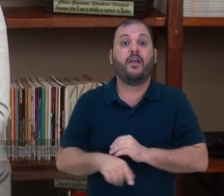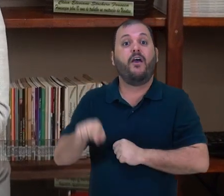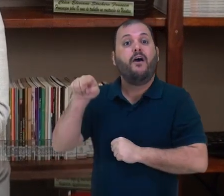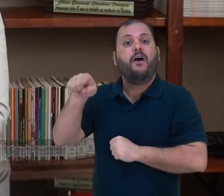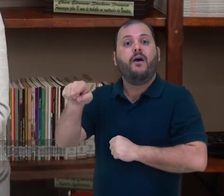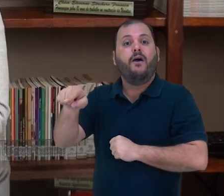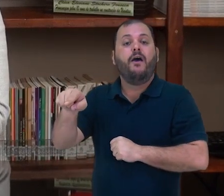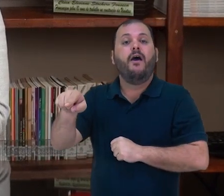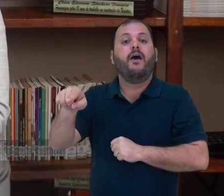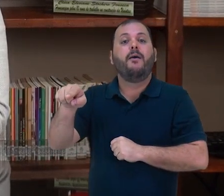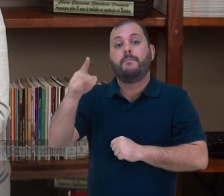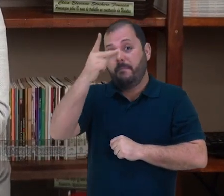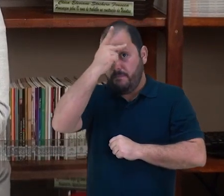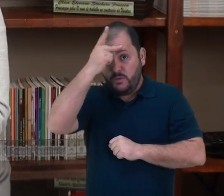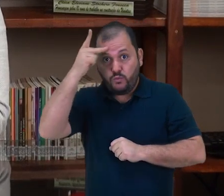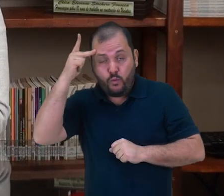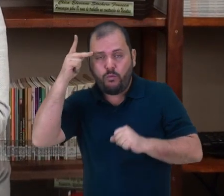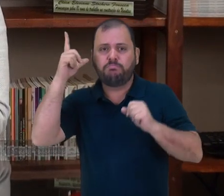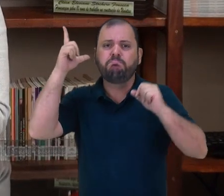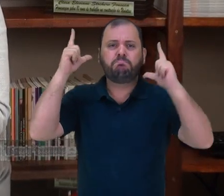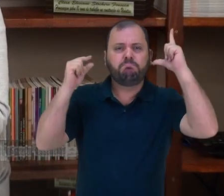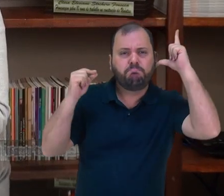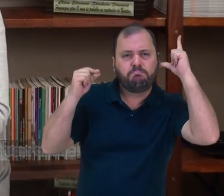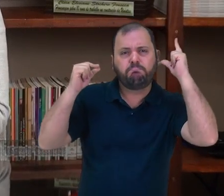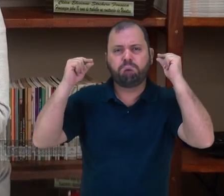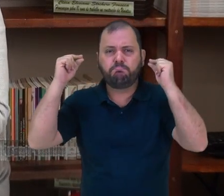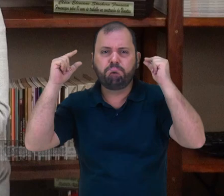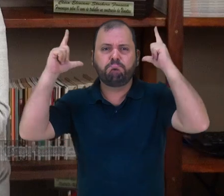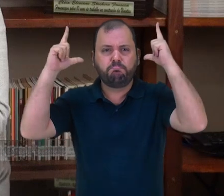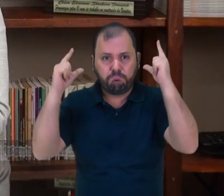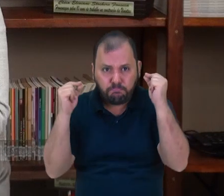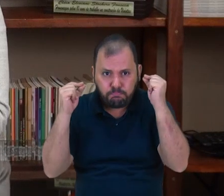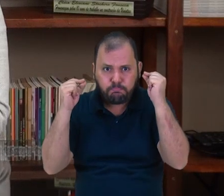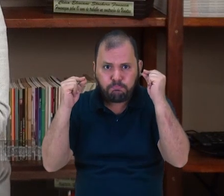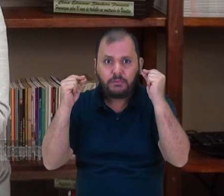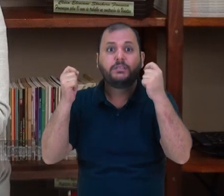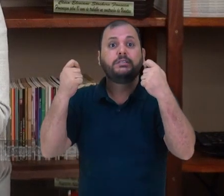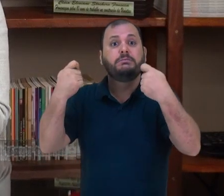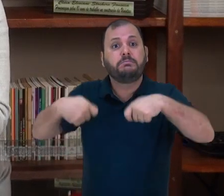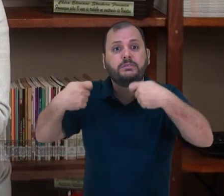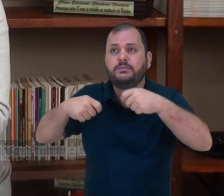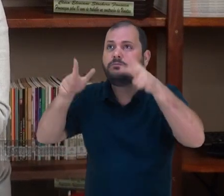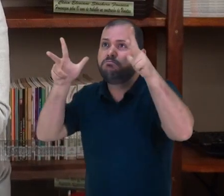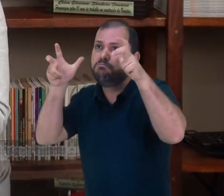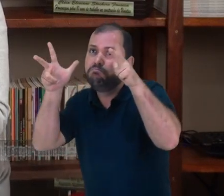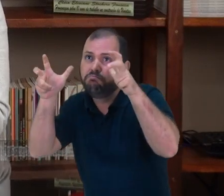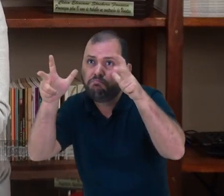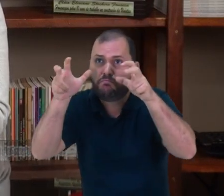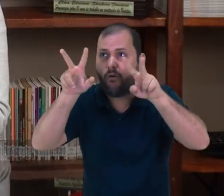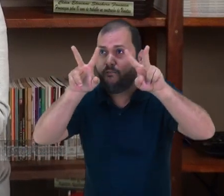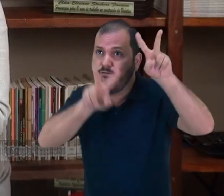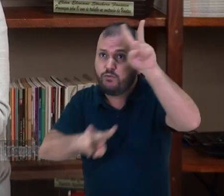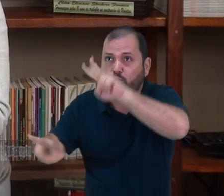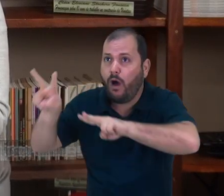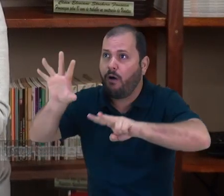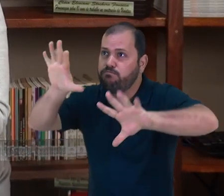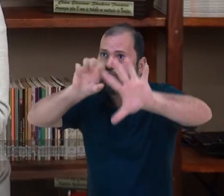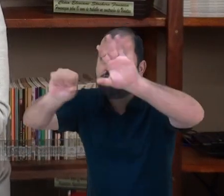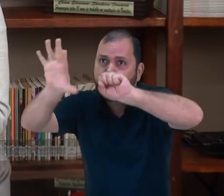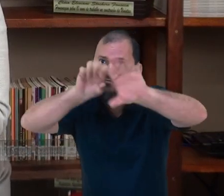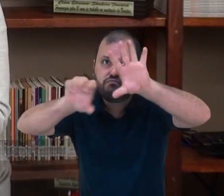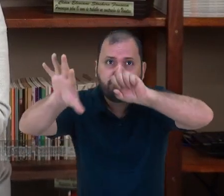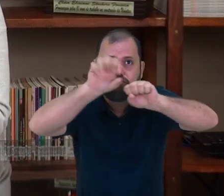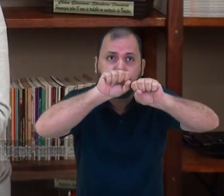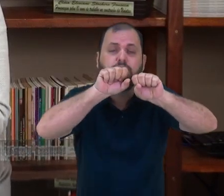considera a pessoa surda aquela por ter perda auditiva, que compreende e interage com o mundo por